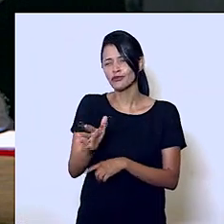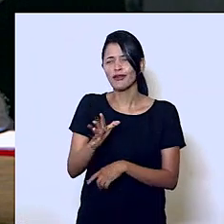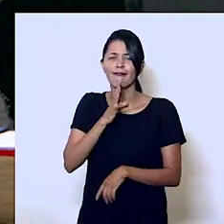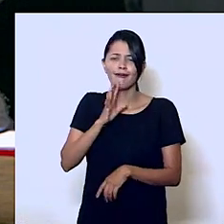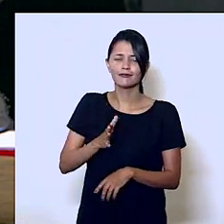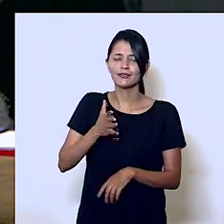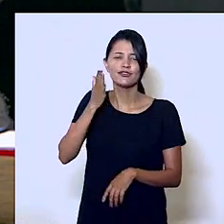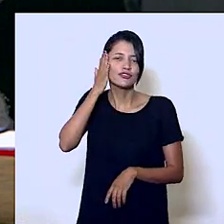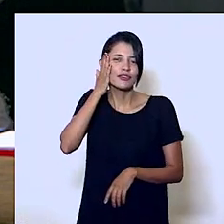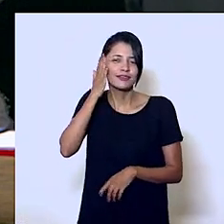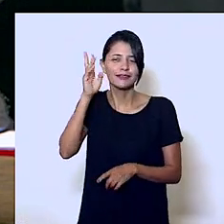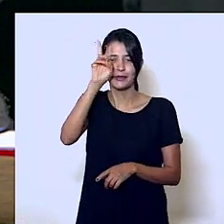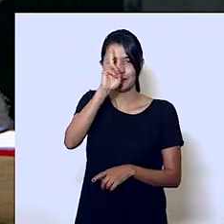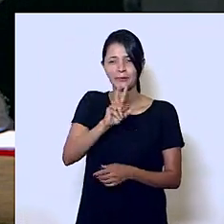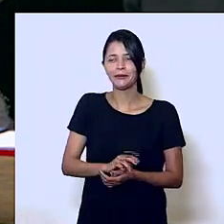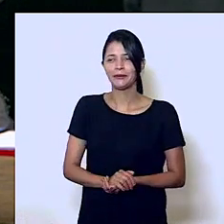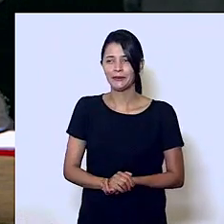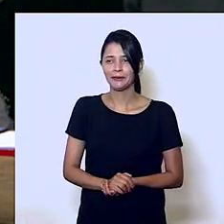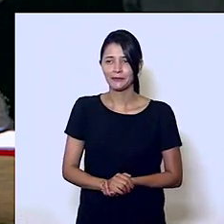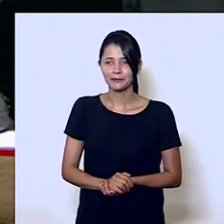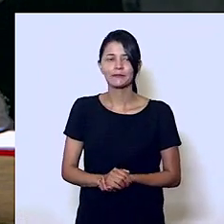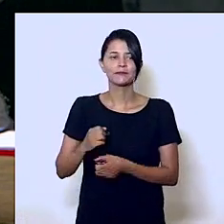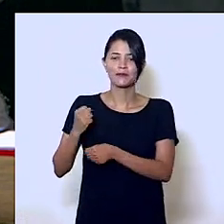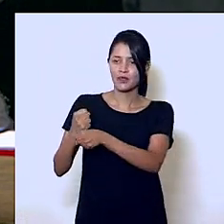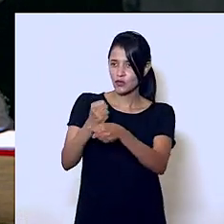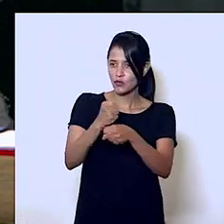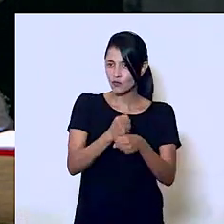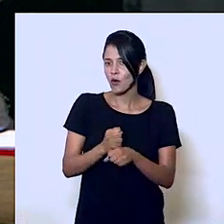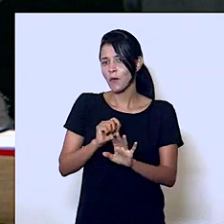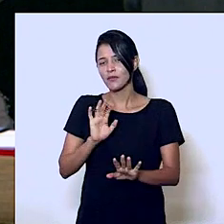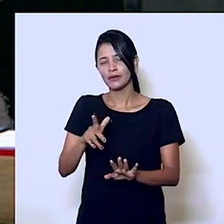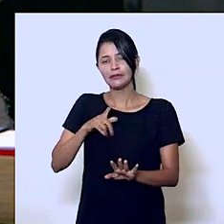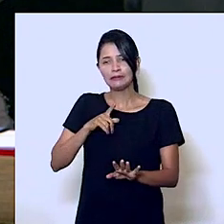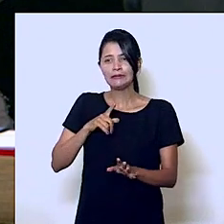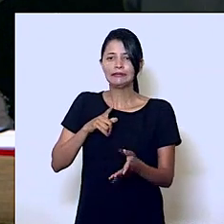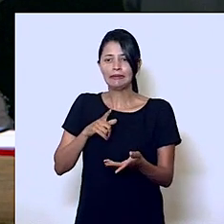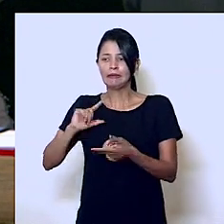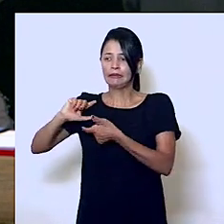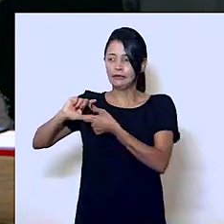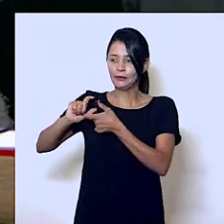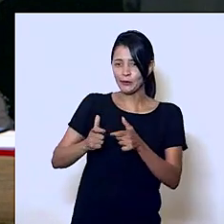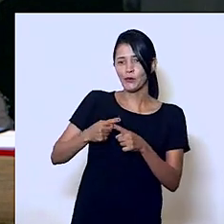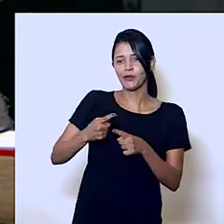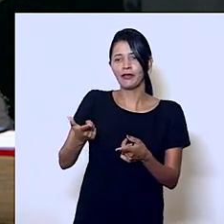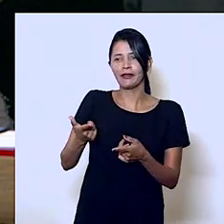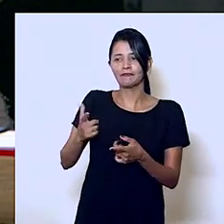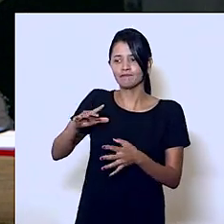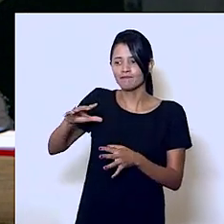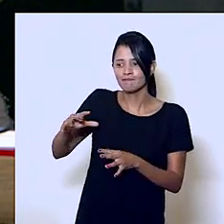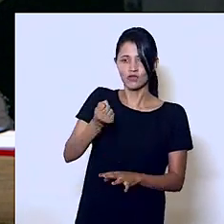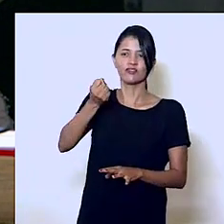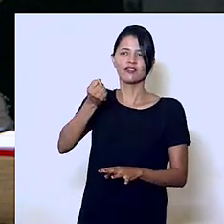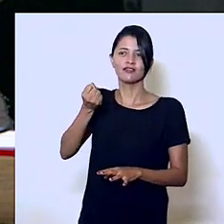Bom, a reforma, de certa maneira, é uma reforma conservadora, porque ela recupera normas que já